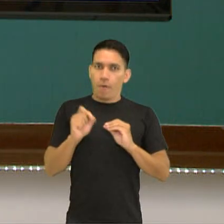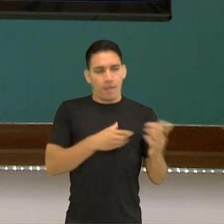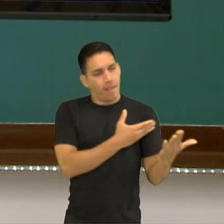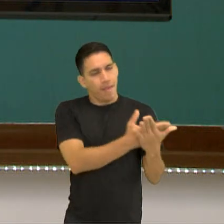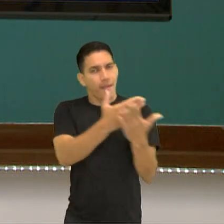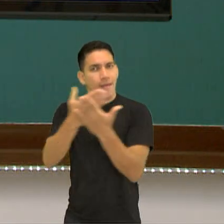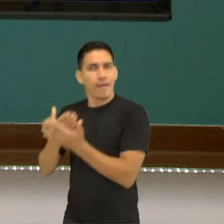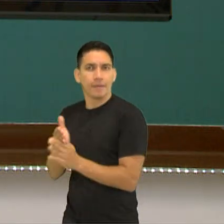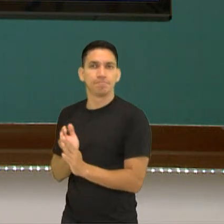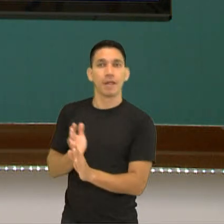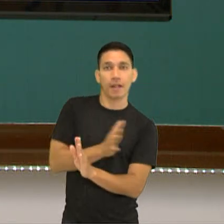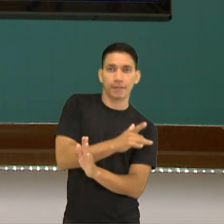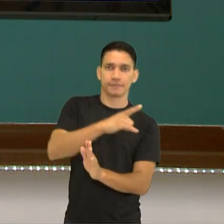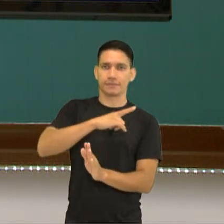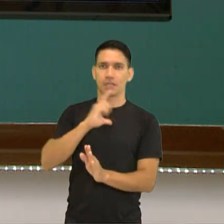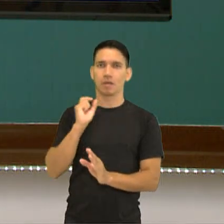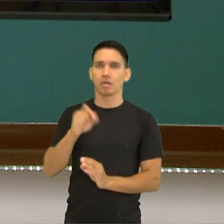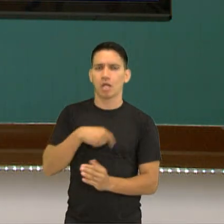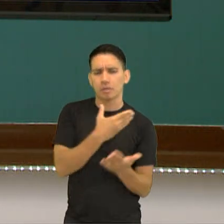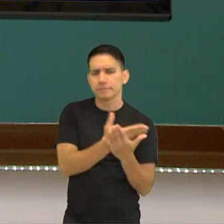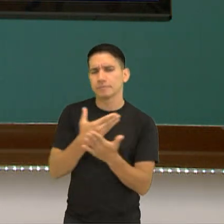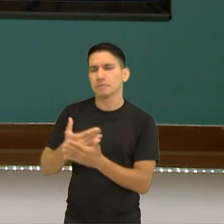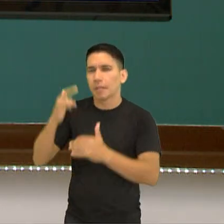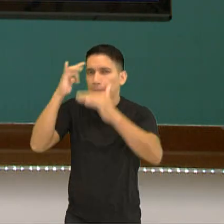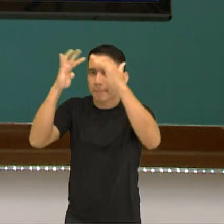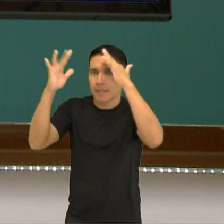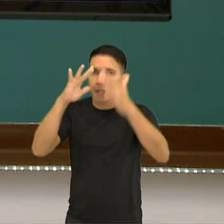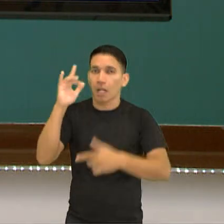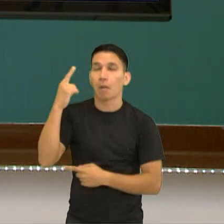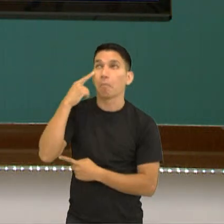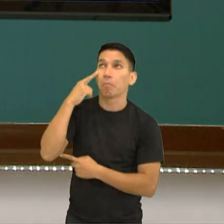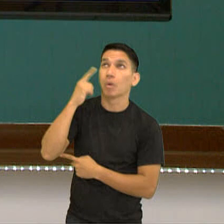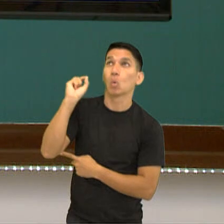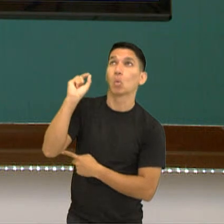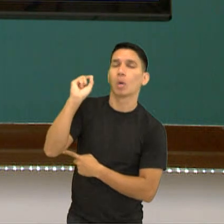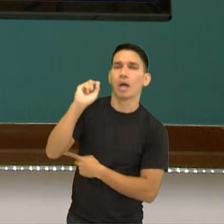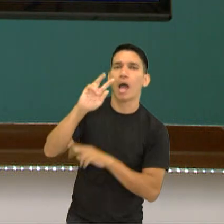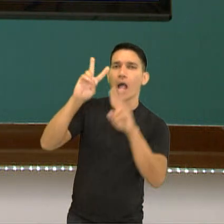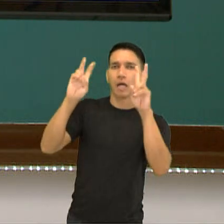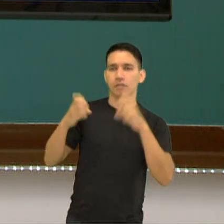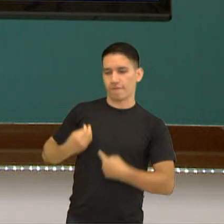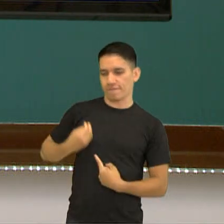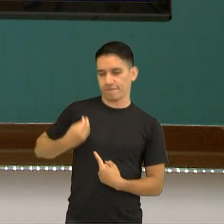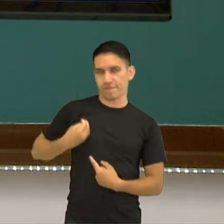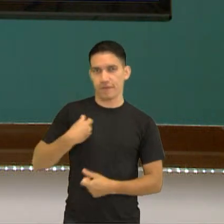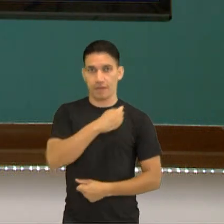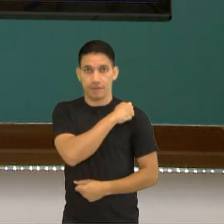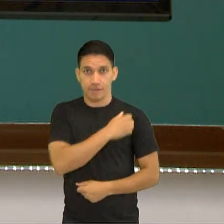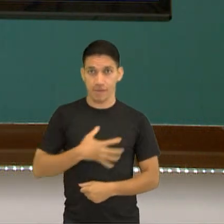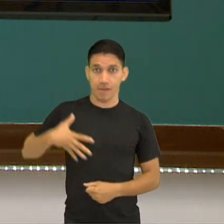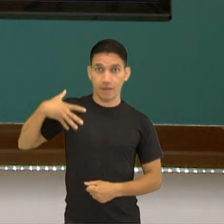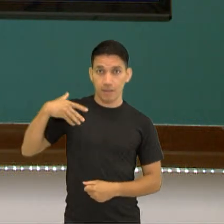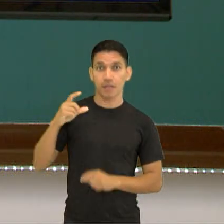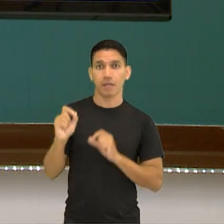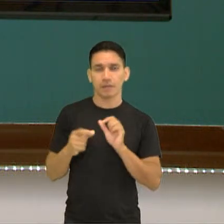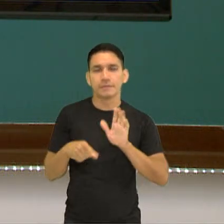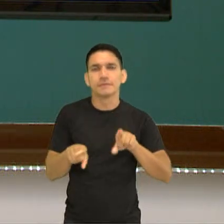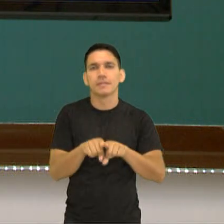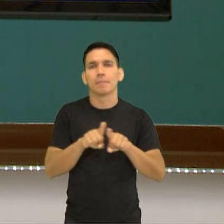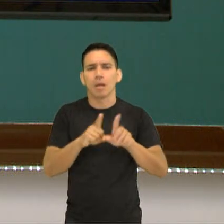de hoje. Na aula de hoje nós pensamos aí um pouco da vida de Aristóteles, diferenciamos,